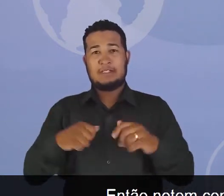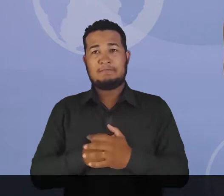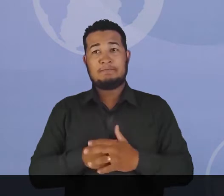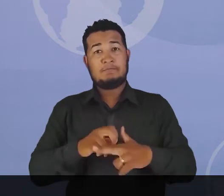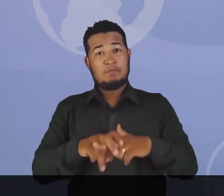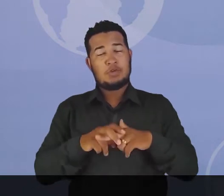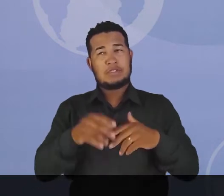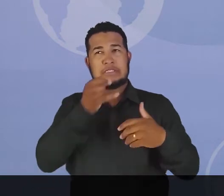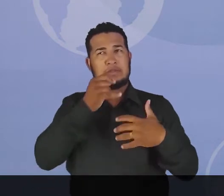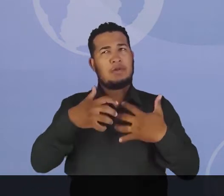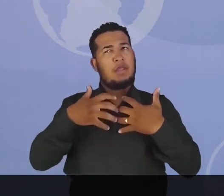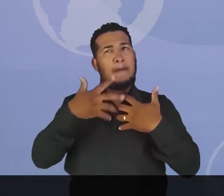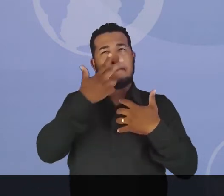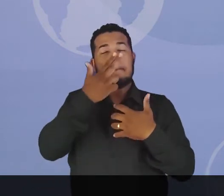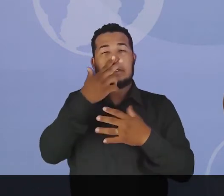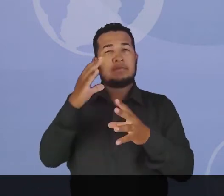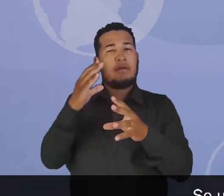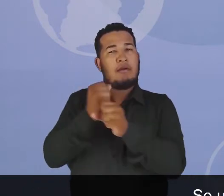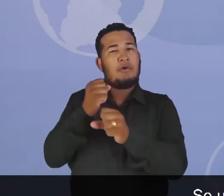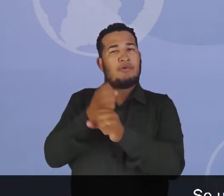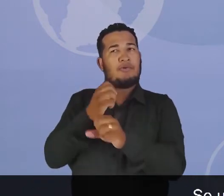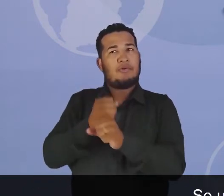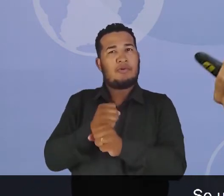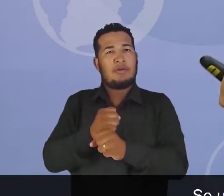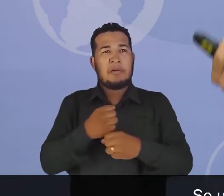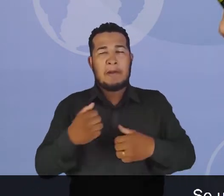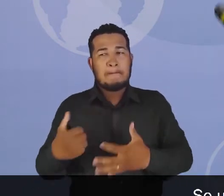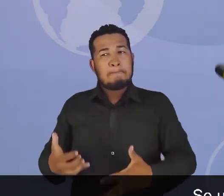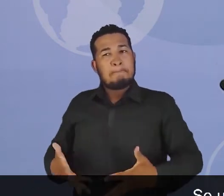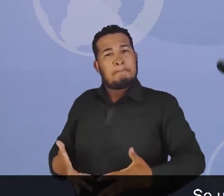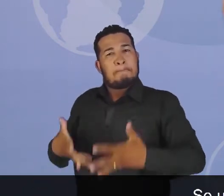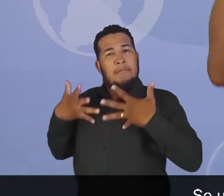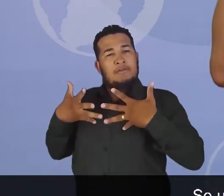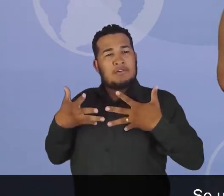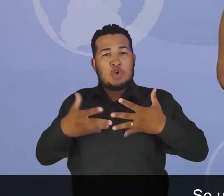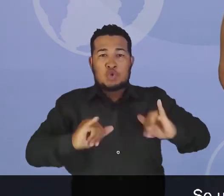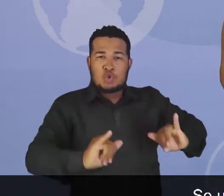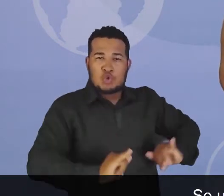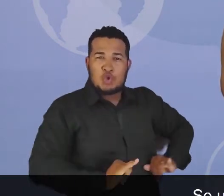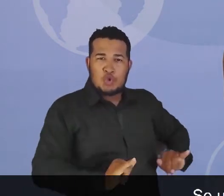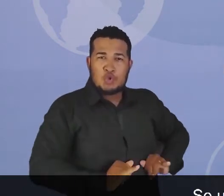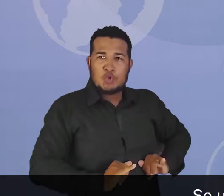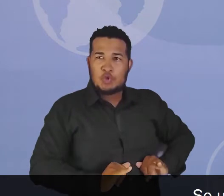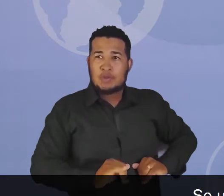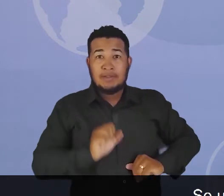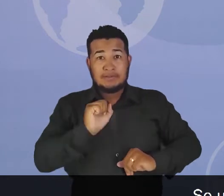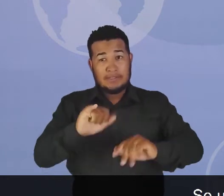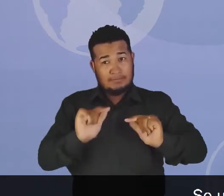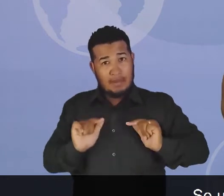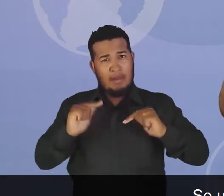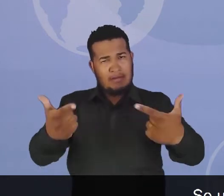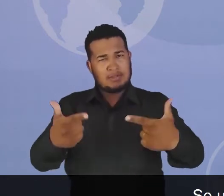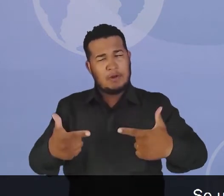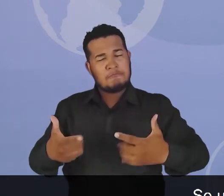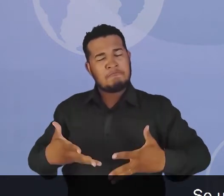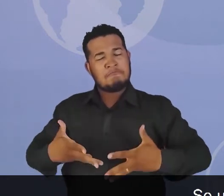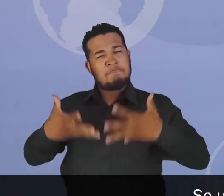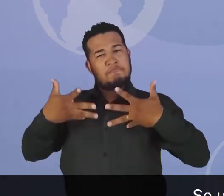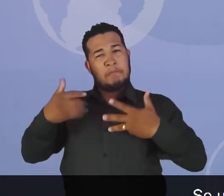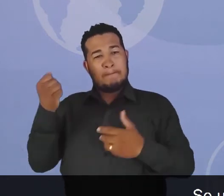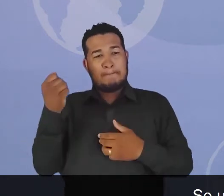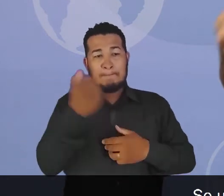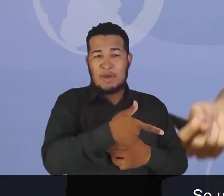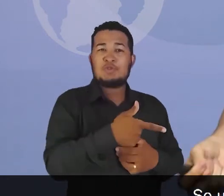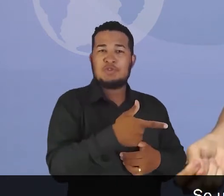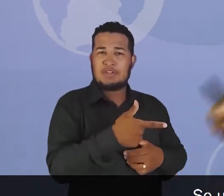de prazer e dor. Se uma ação produz mais prazer do que dor, a ação